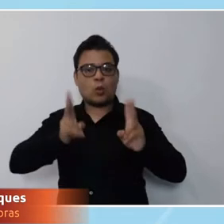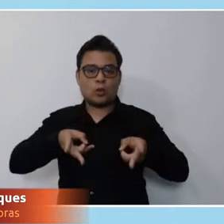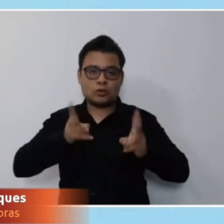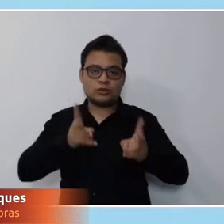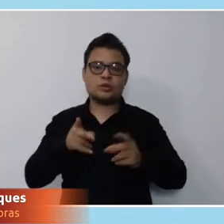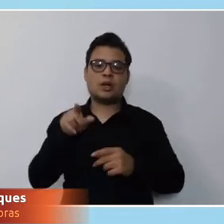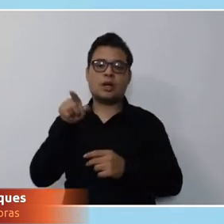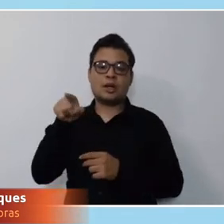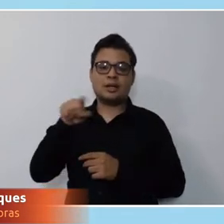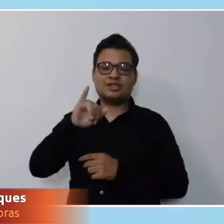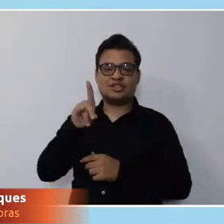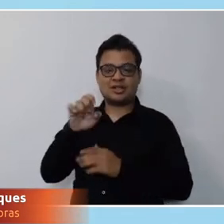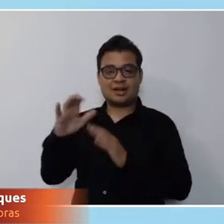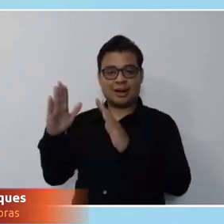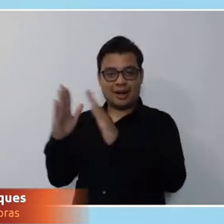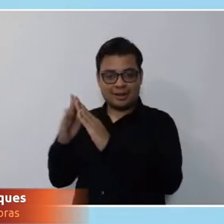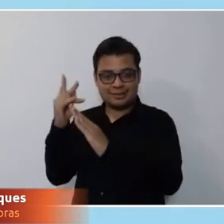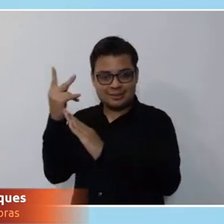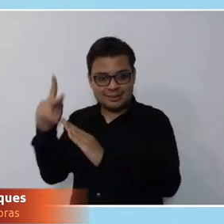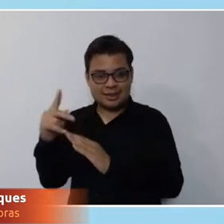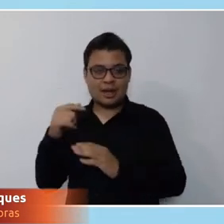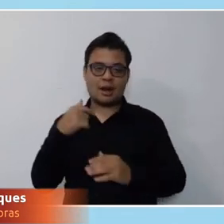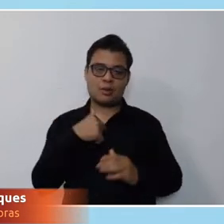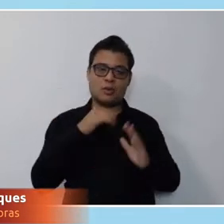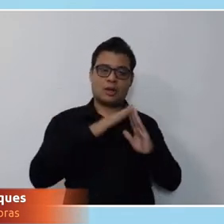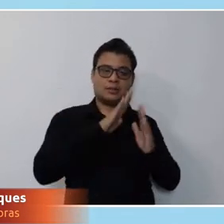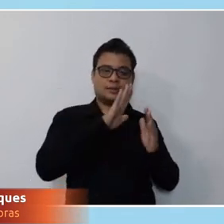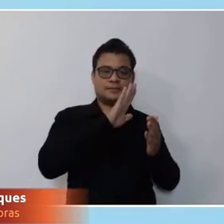minha casa e os nossos intérpretes lá nos